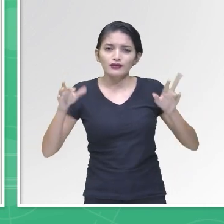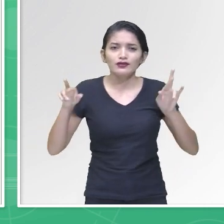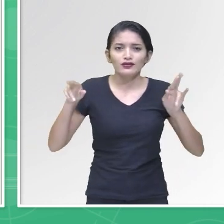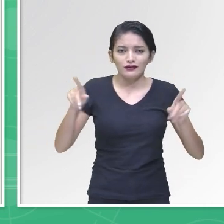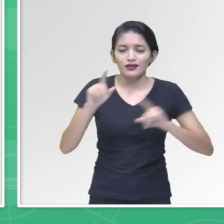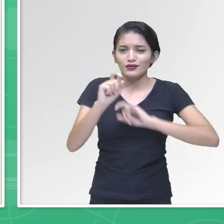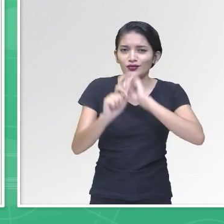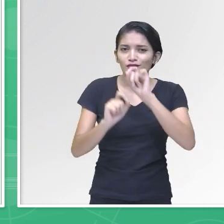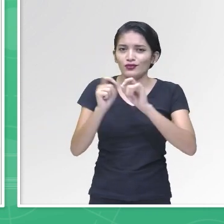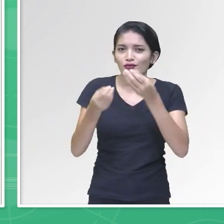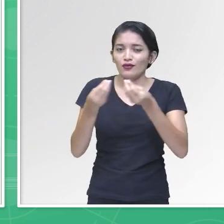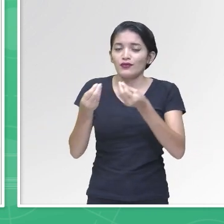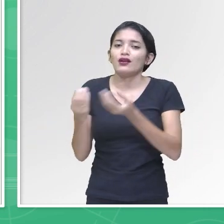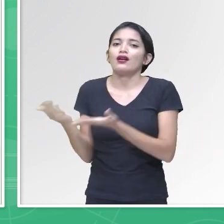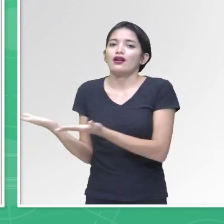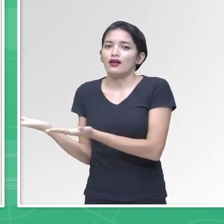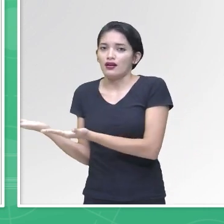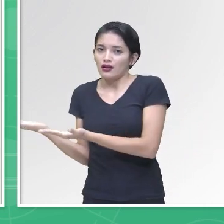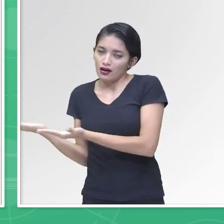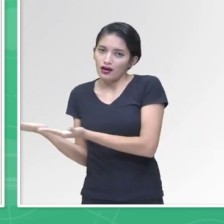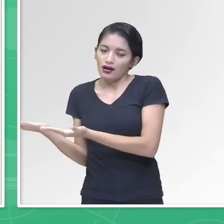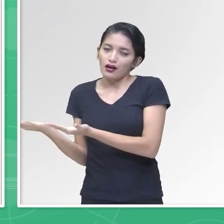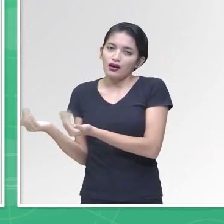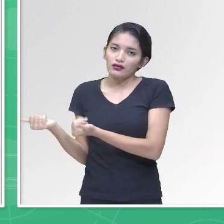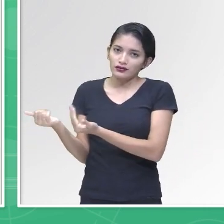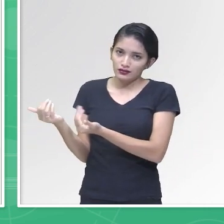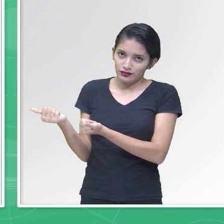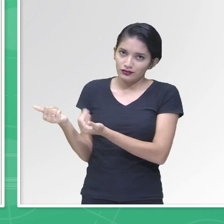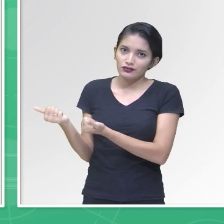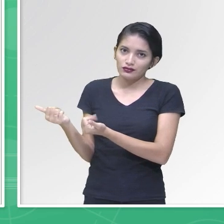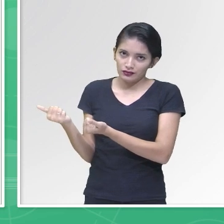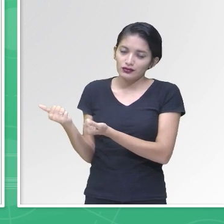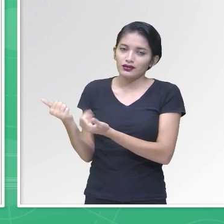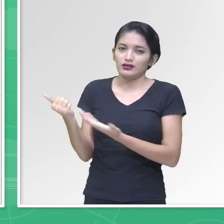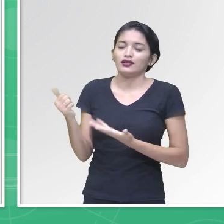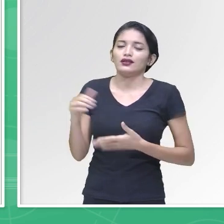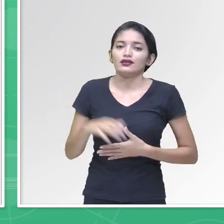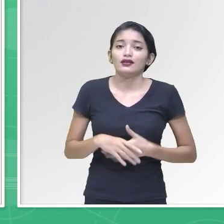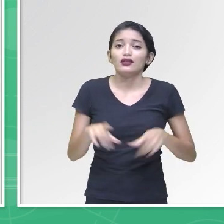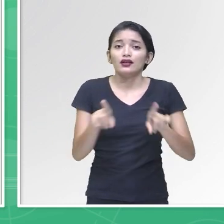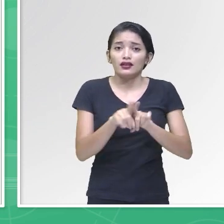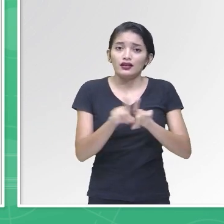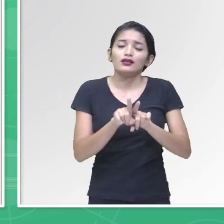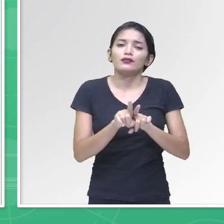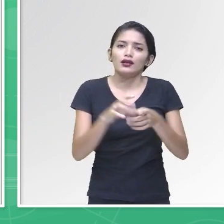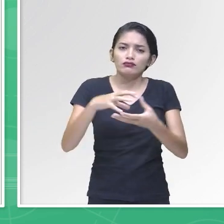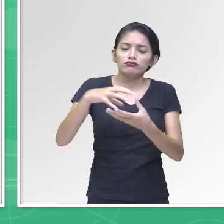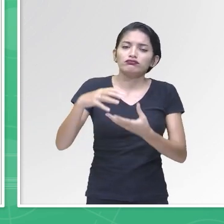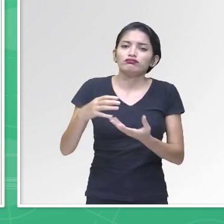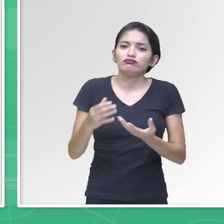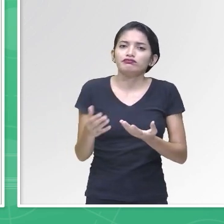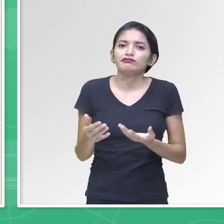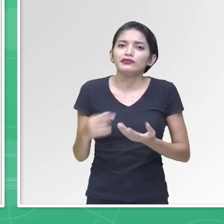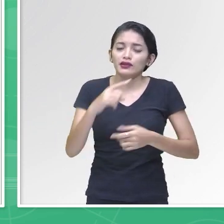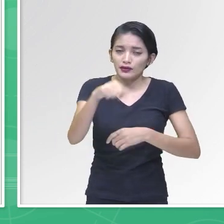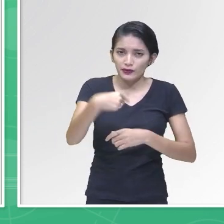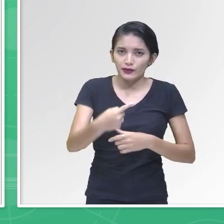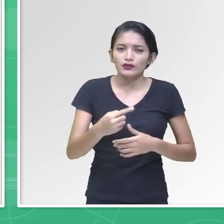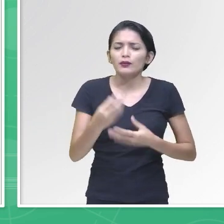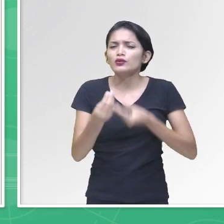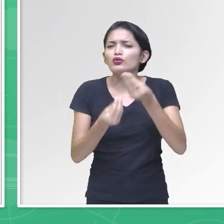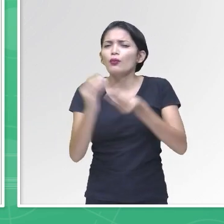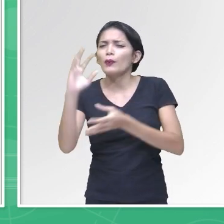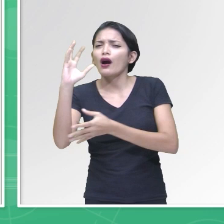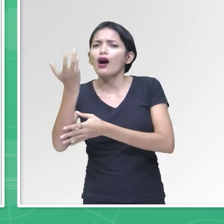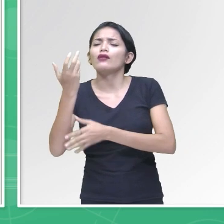seriam a adolescência e a juventude. Mas como fica essa